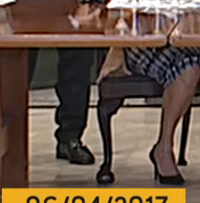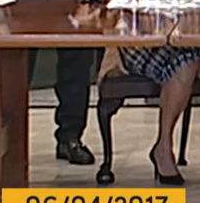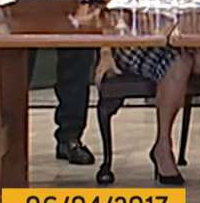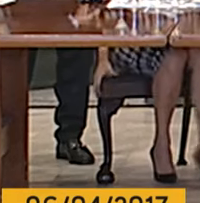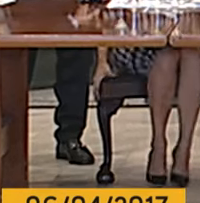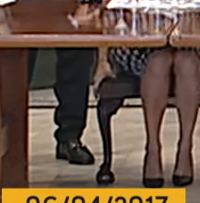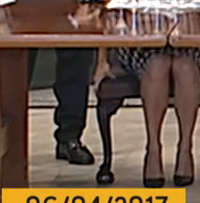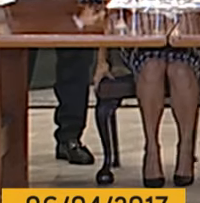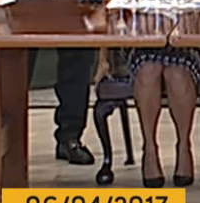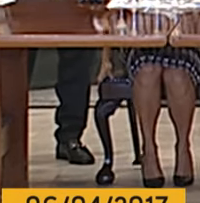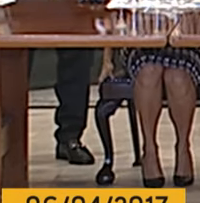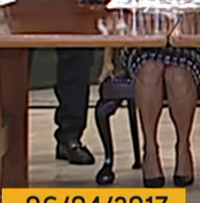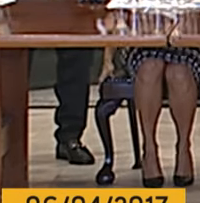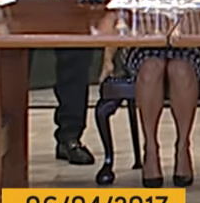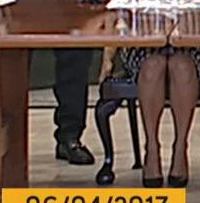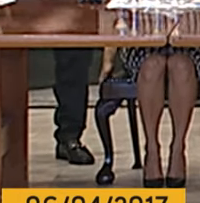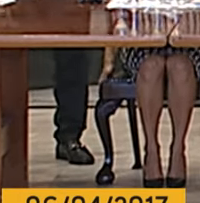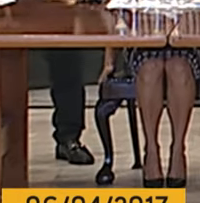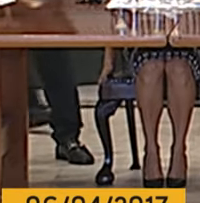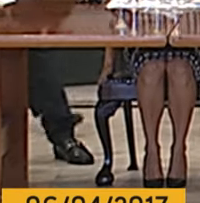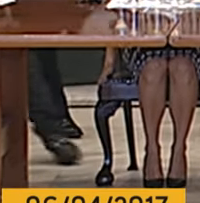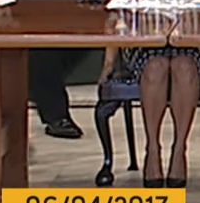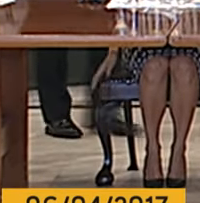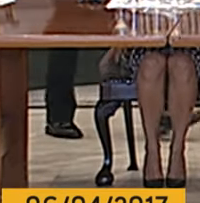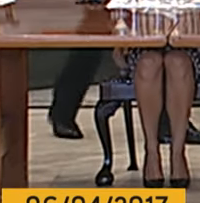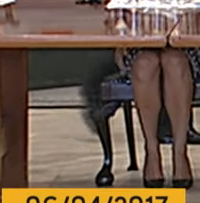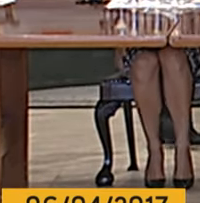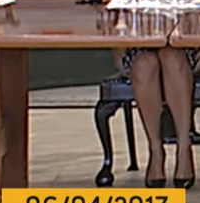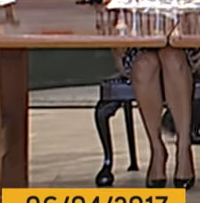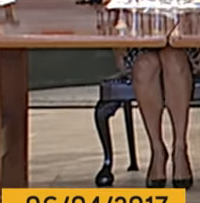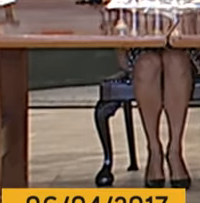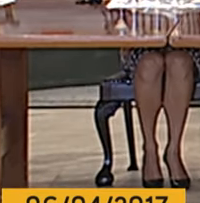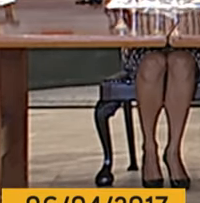o rei da Suécia, Carlos XVI Gustavo.